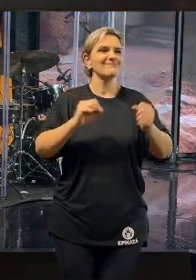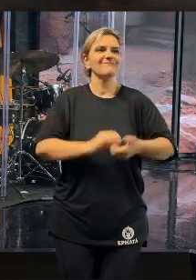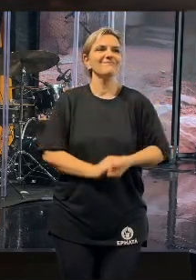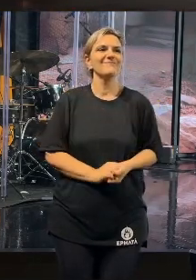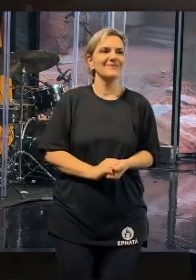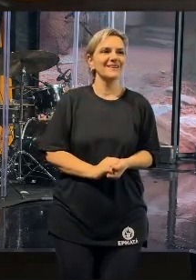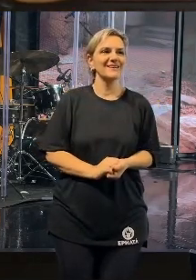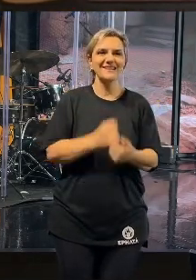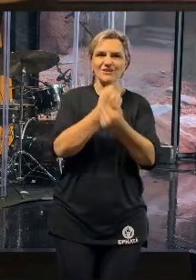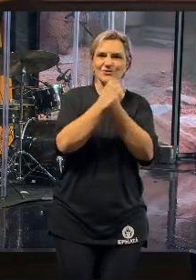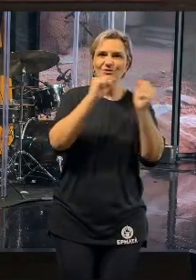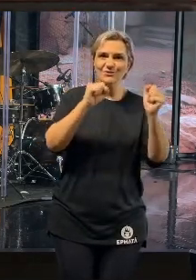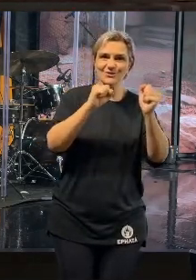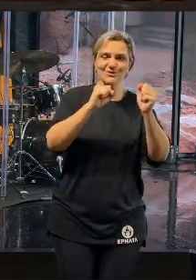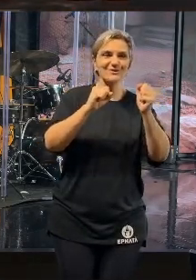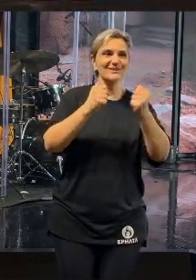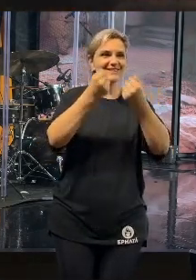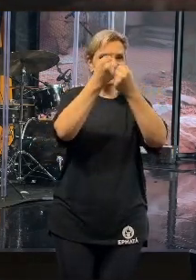destronadas.